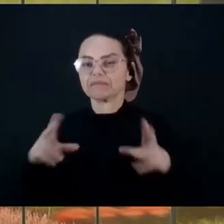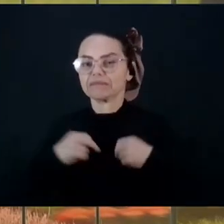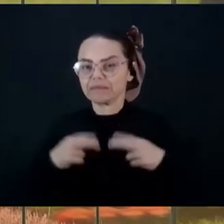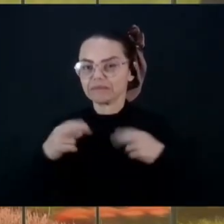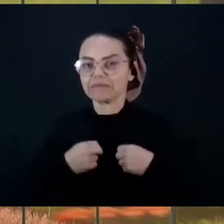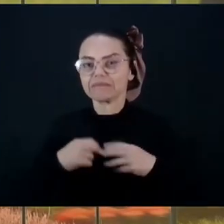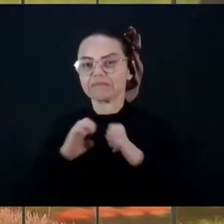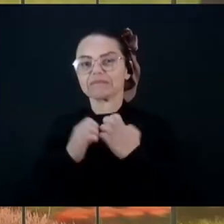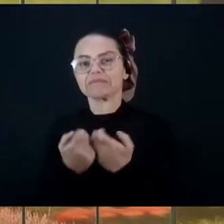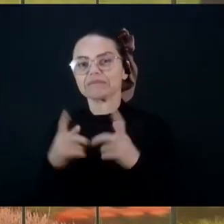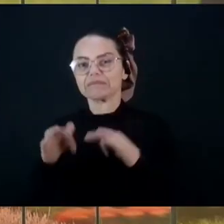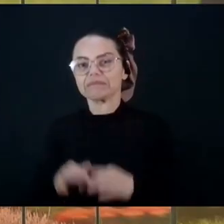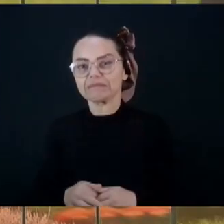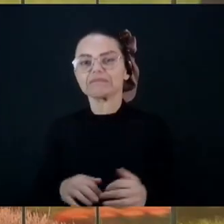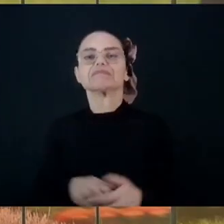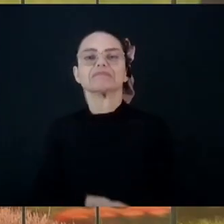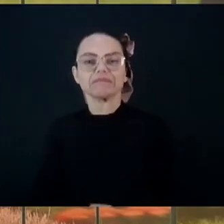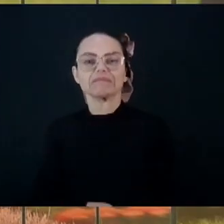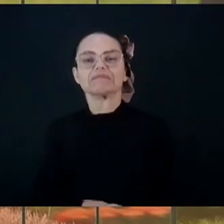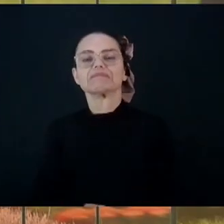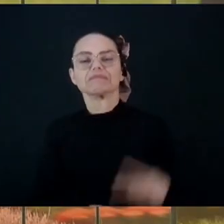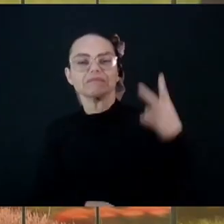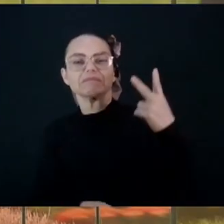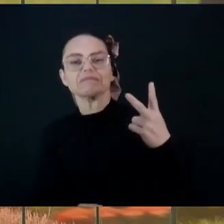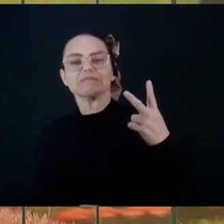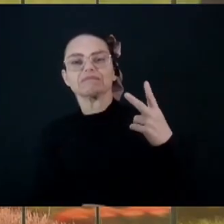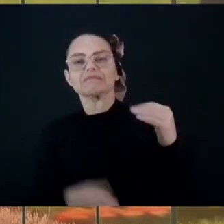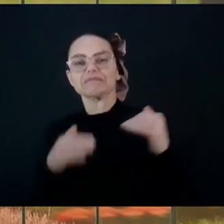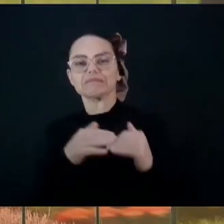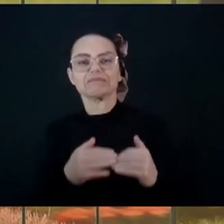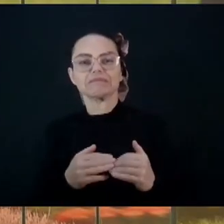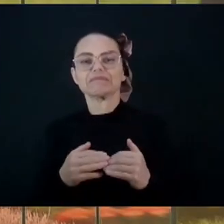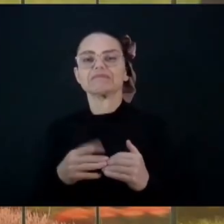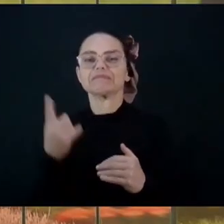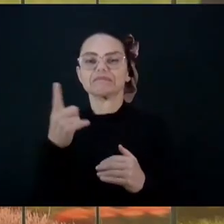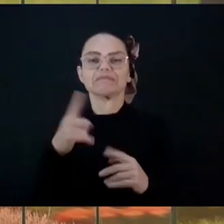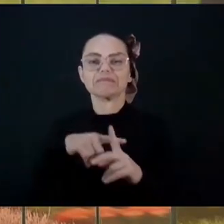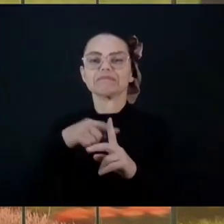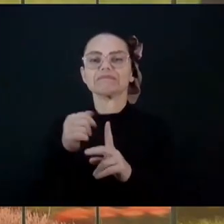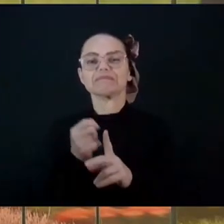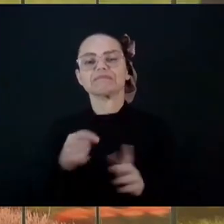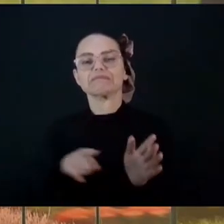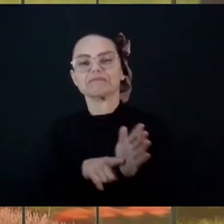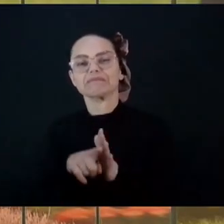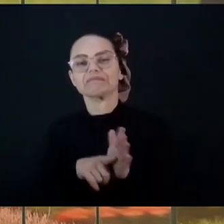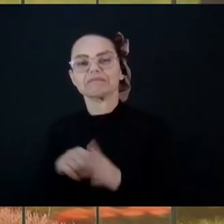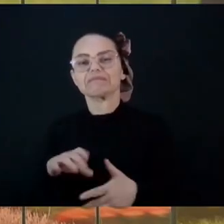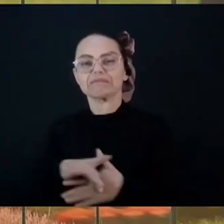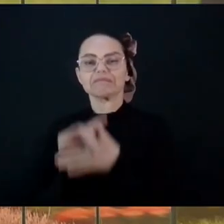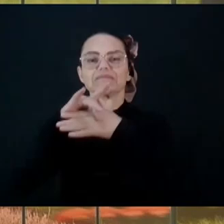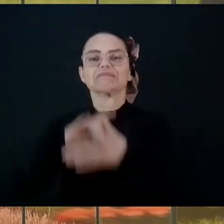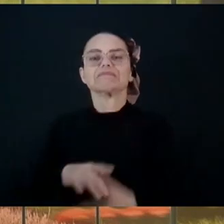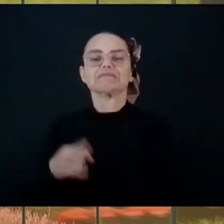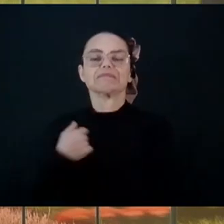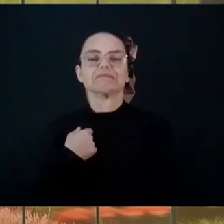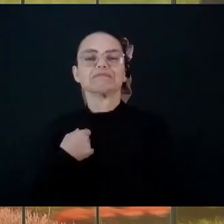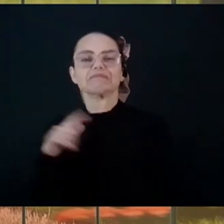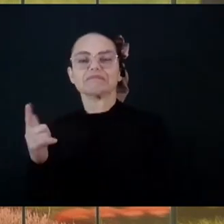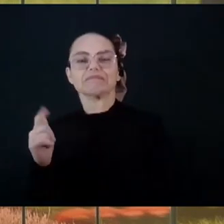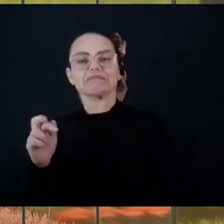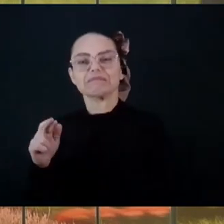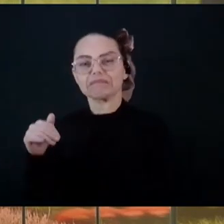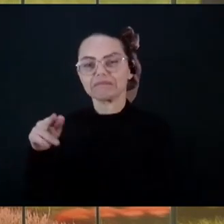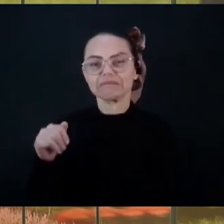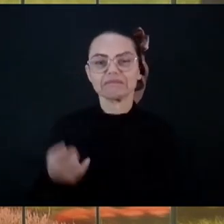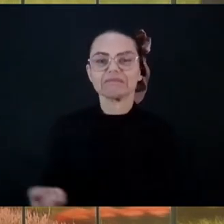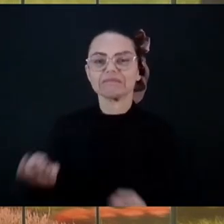termina a rodada na segunda colocação, 1 ponto a menos que o líder Brusque. O Guarani só volta a campo na